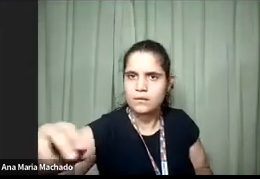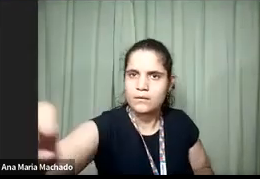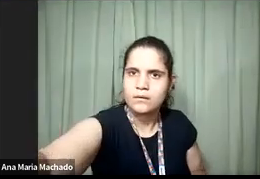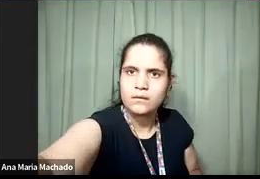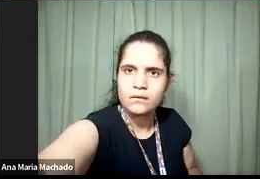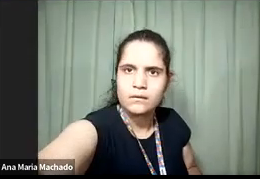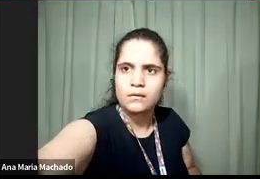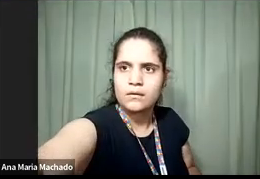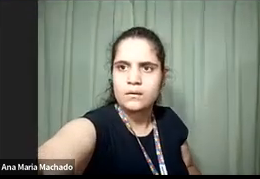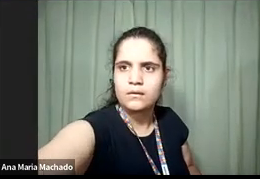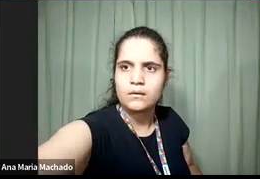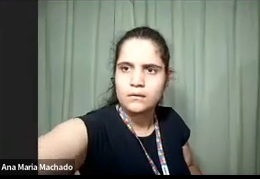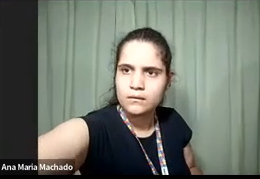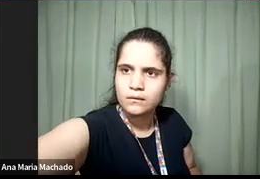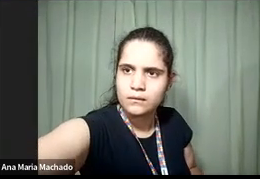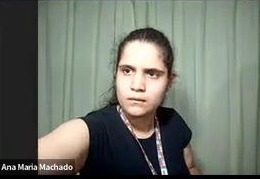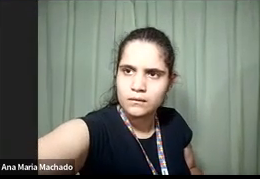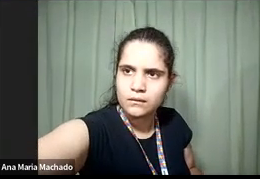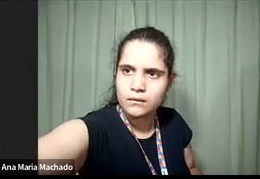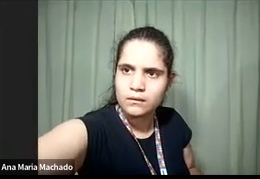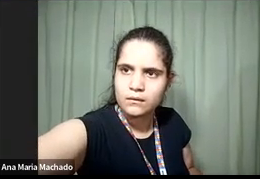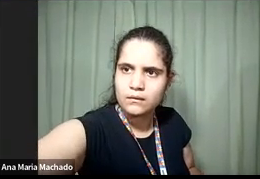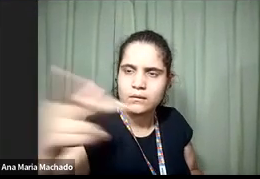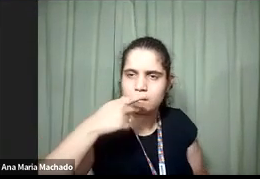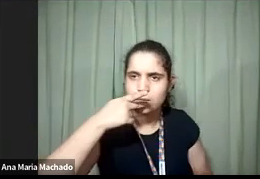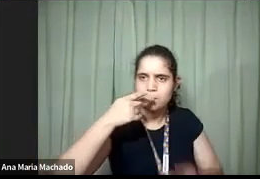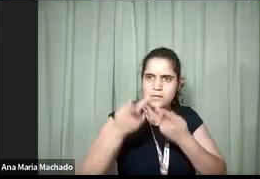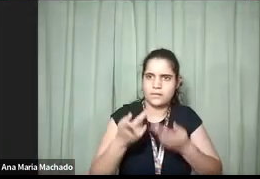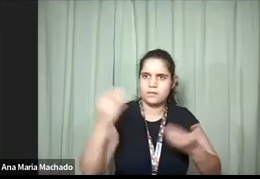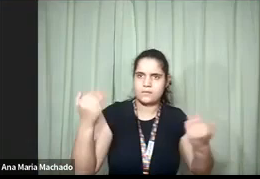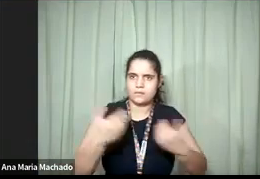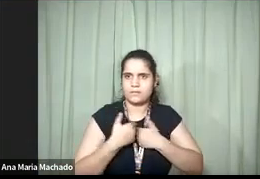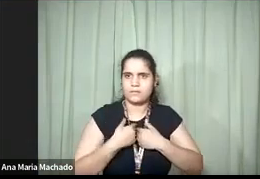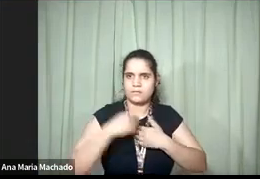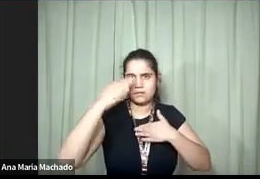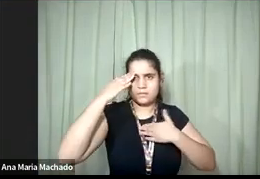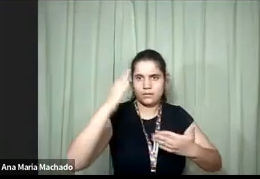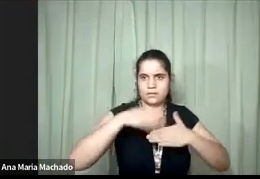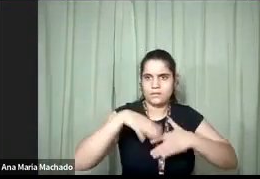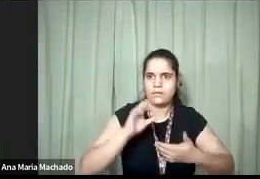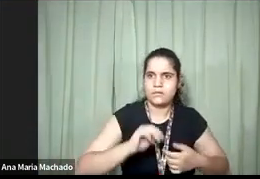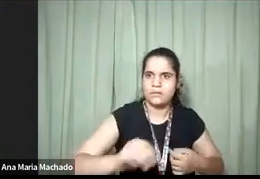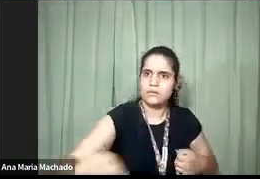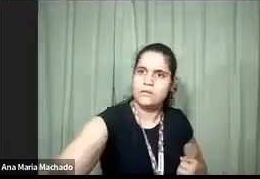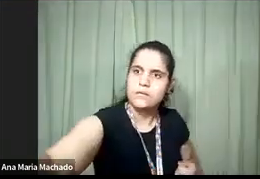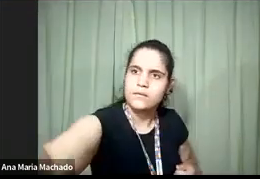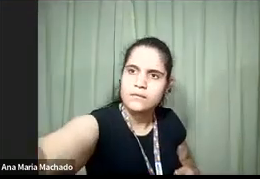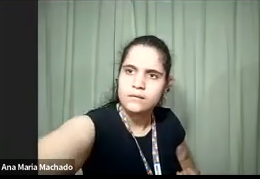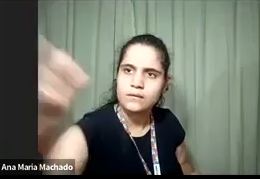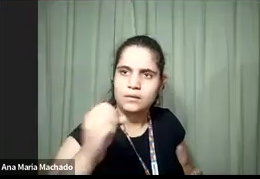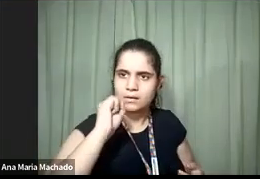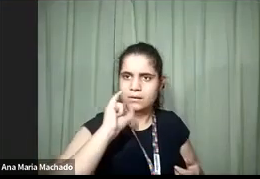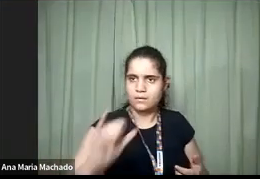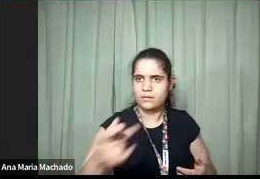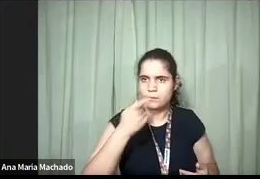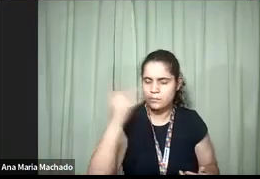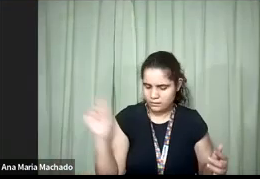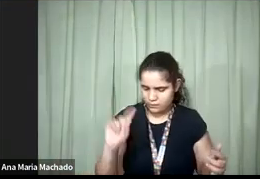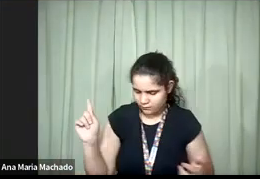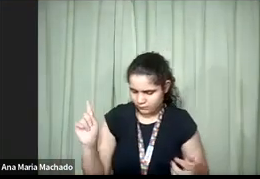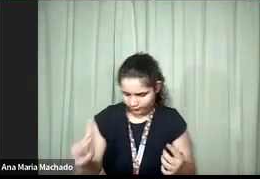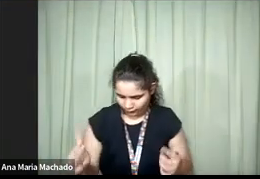Se você quiser sair por aí dizendo que eu curo autismo, eu agradeço muito. E se você quiser dizer, não, agora é